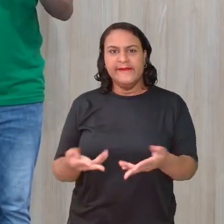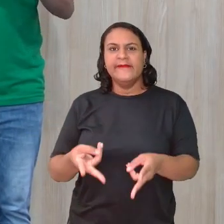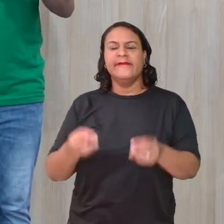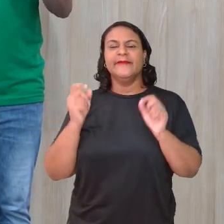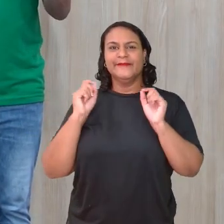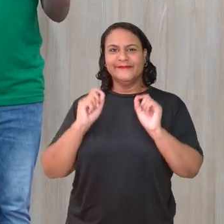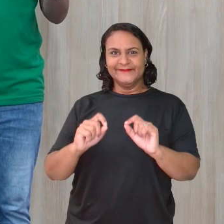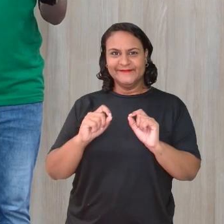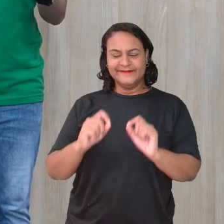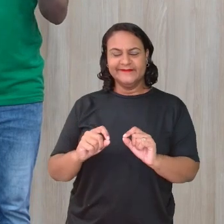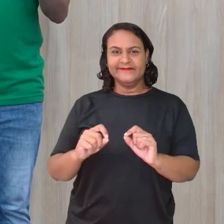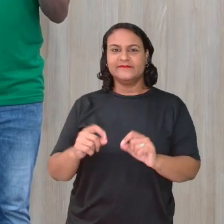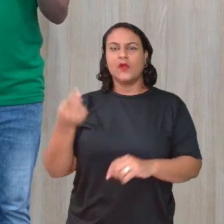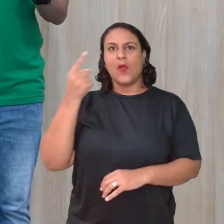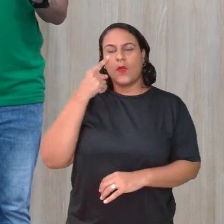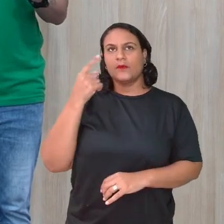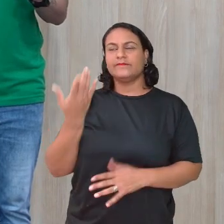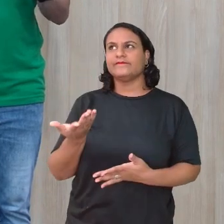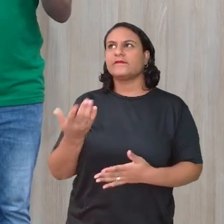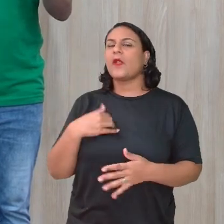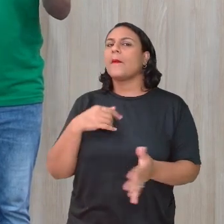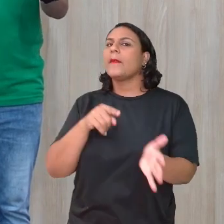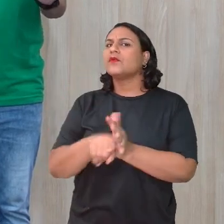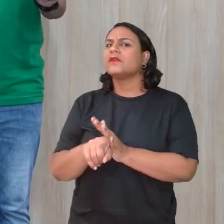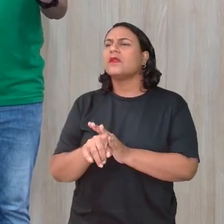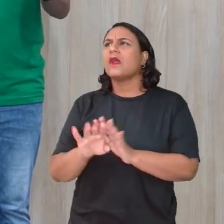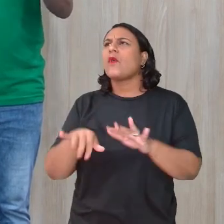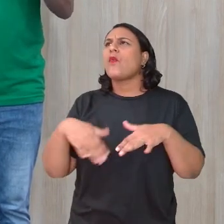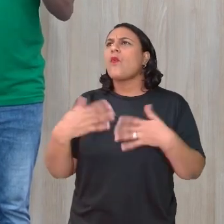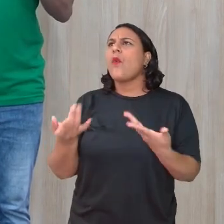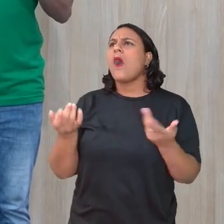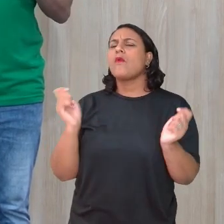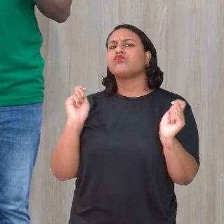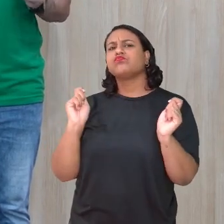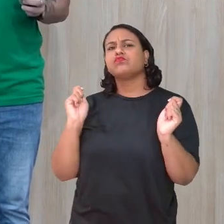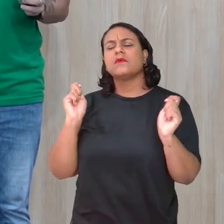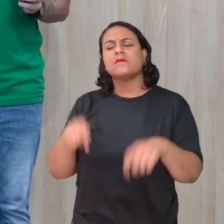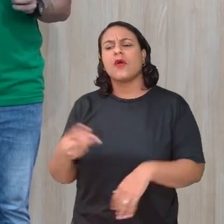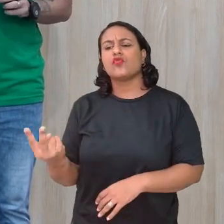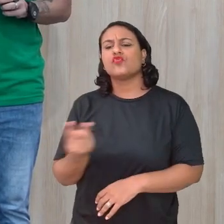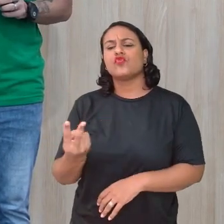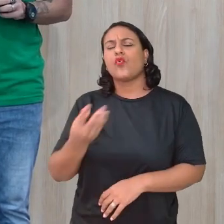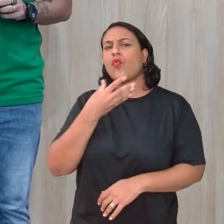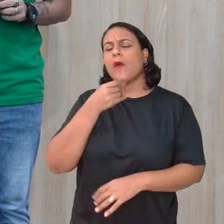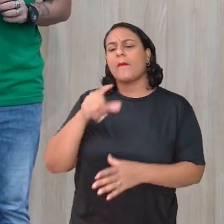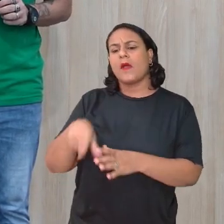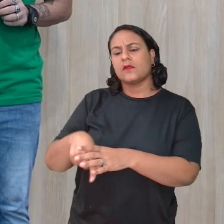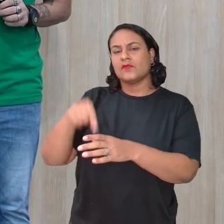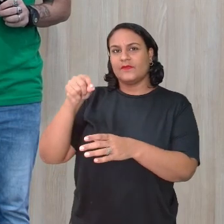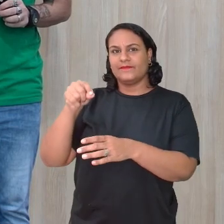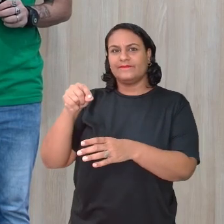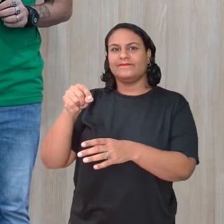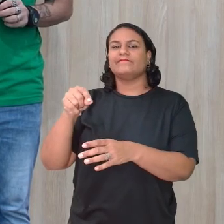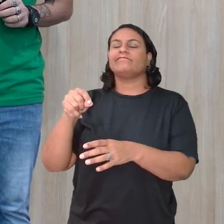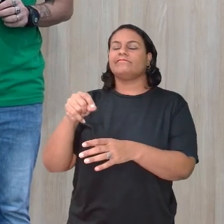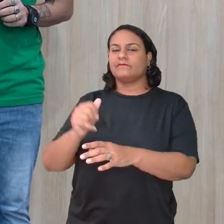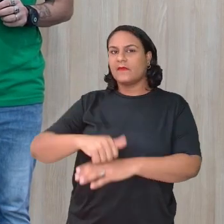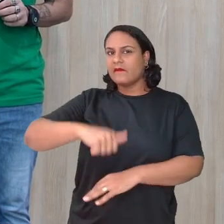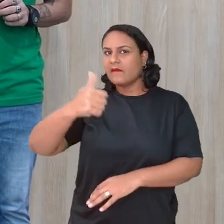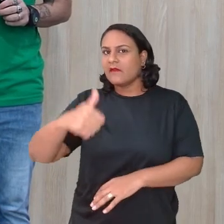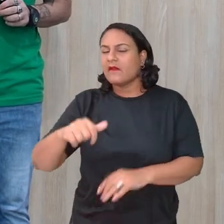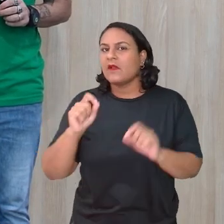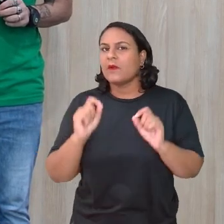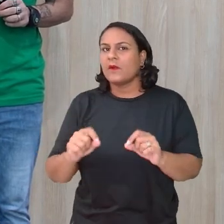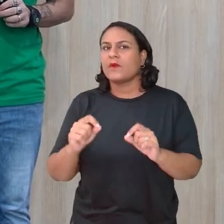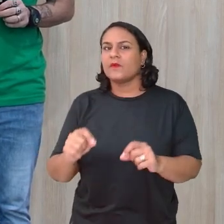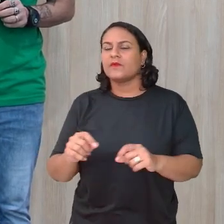que naquela cena que eu disse, qual é a probabilidade daqueles dois rapazes serem os sorteados, a gente vai avaliar o seguinte: